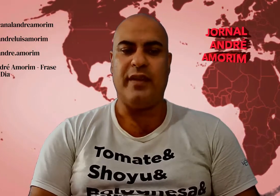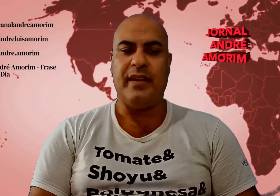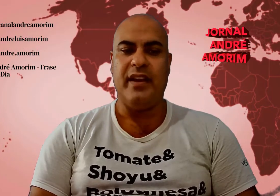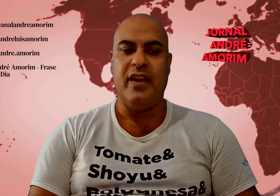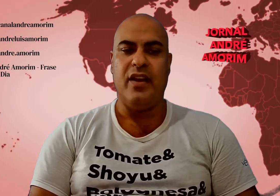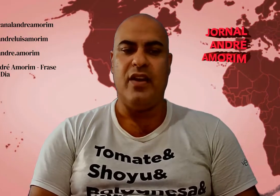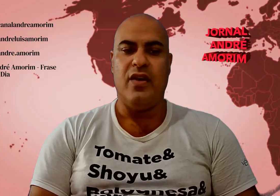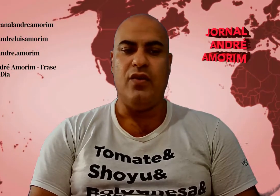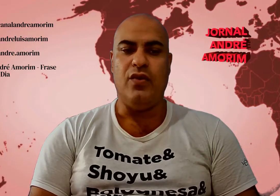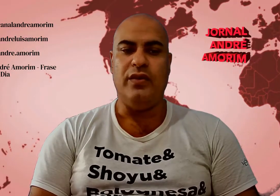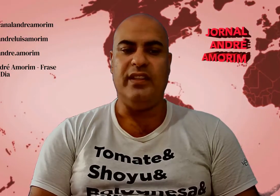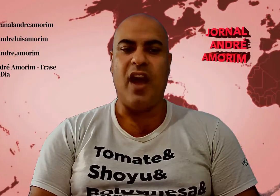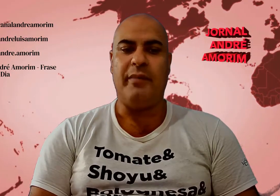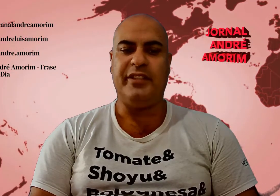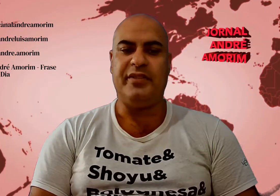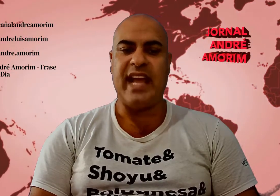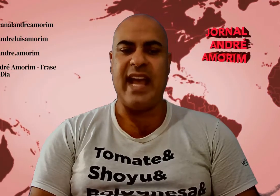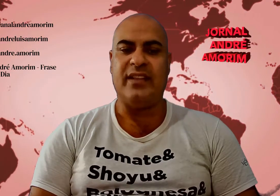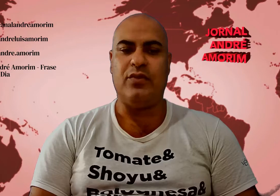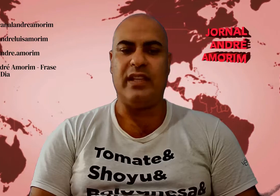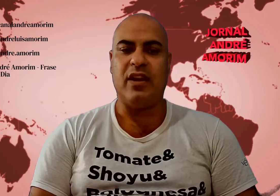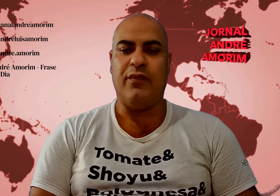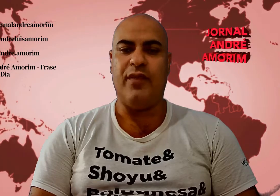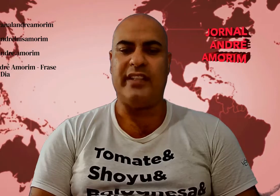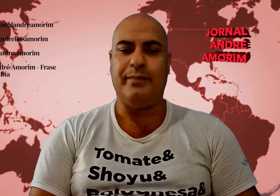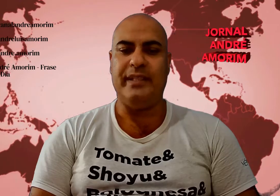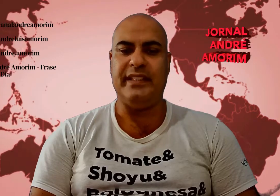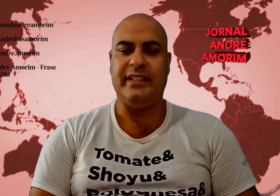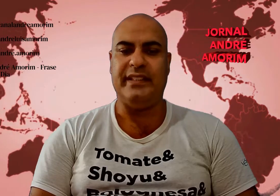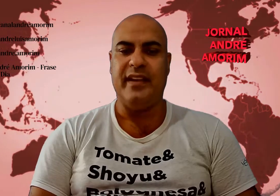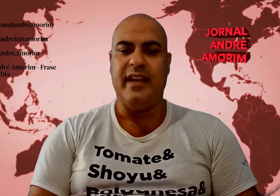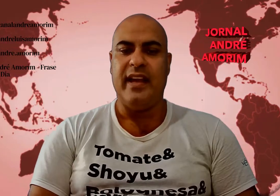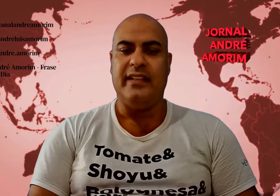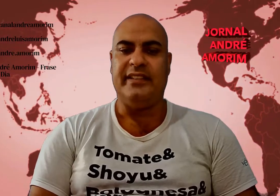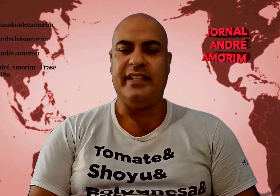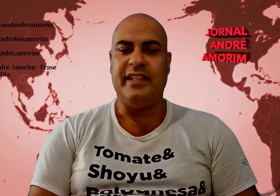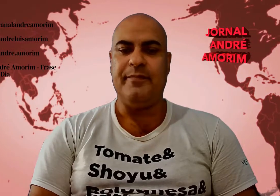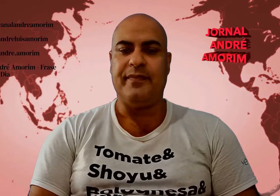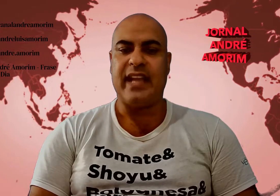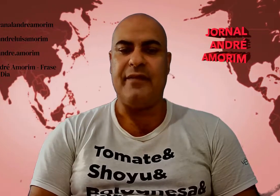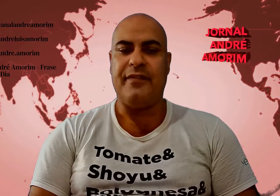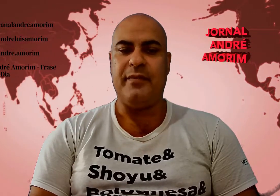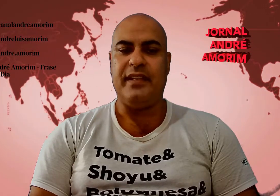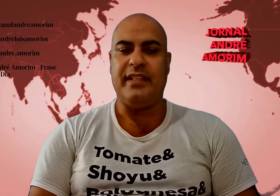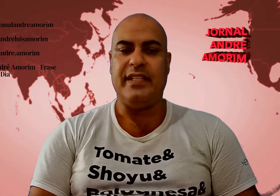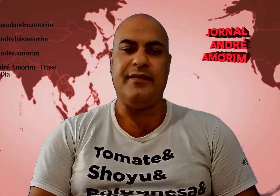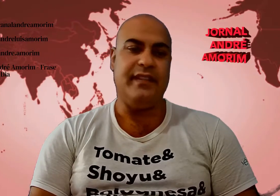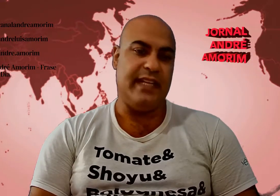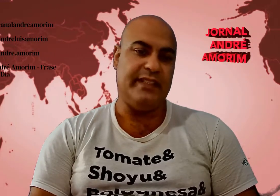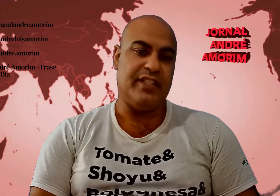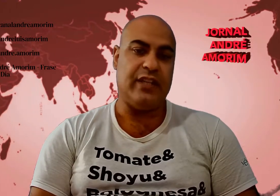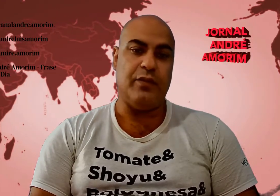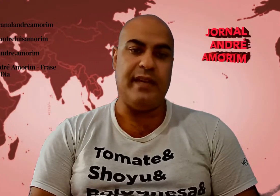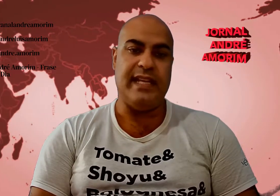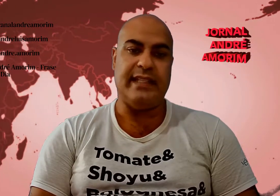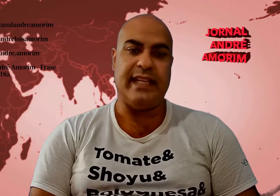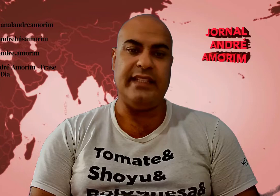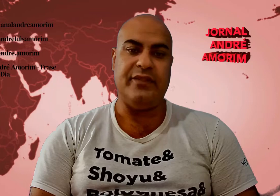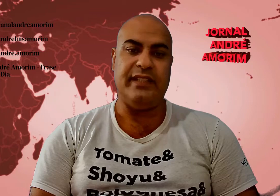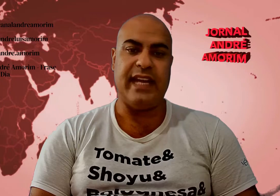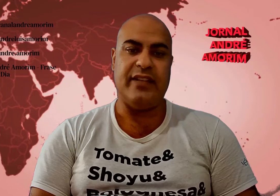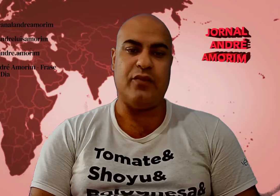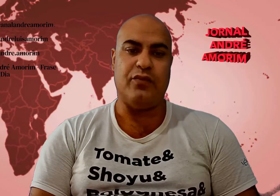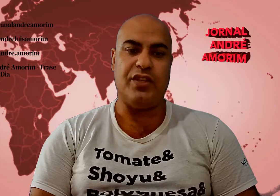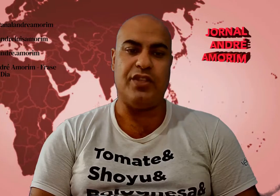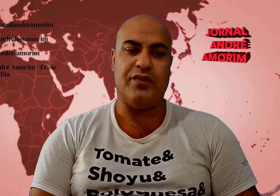ao programa Lou Dobbs Tonight, do canal Fox Business. Sidney afirma que tem evidências de que a Dominion